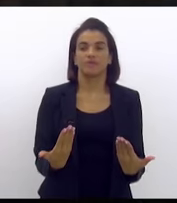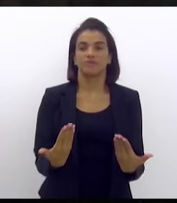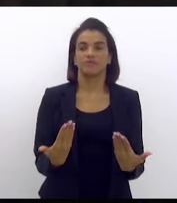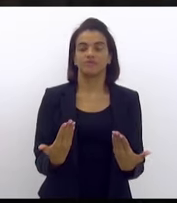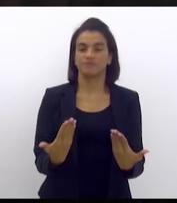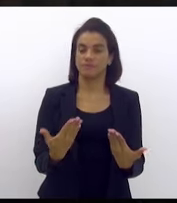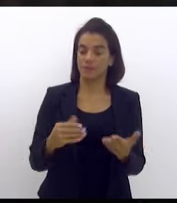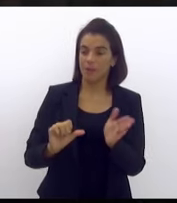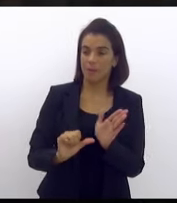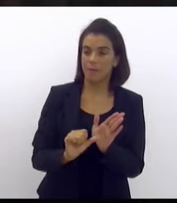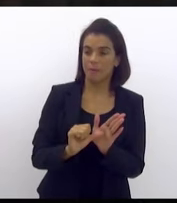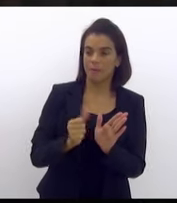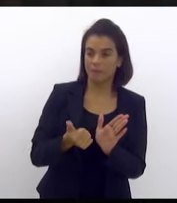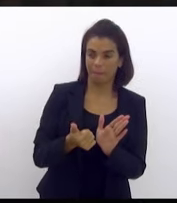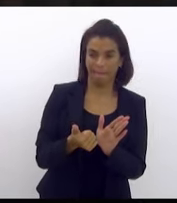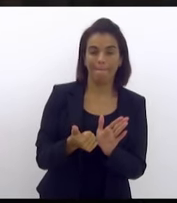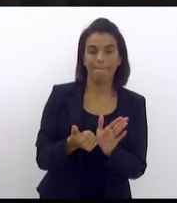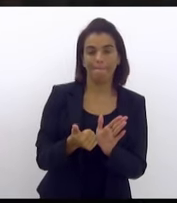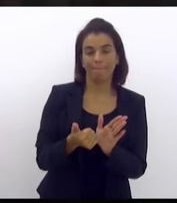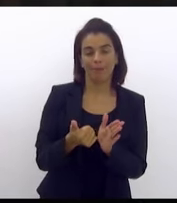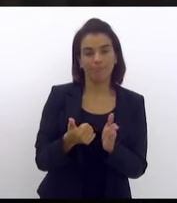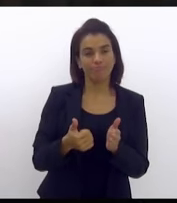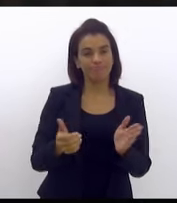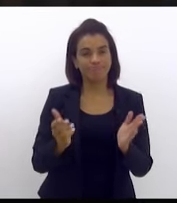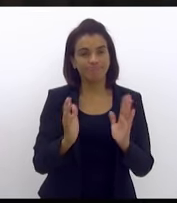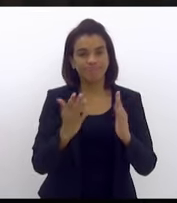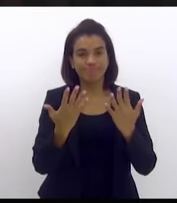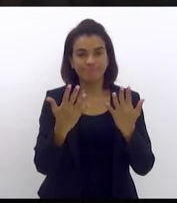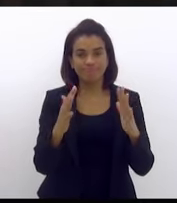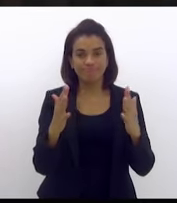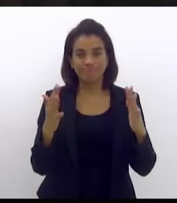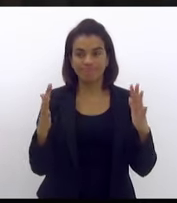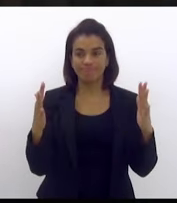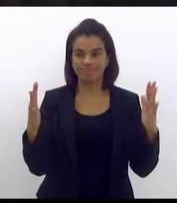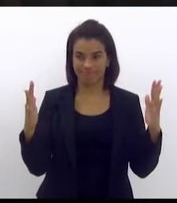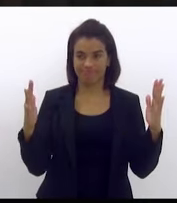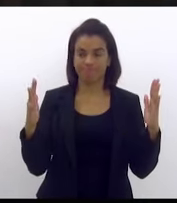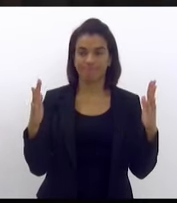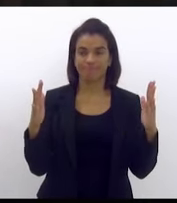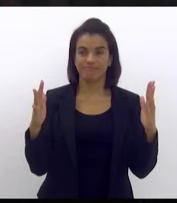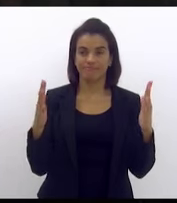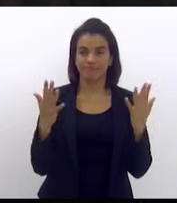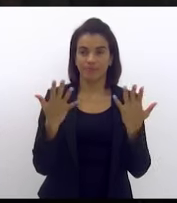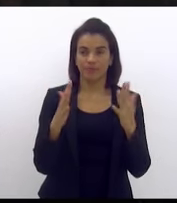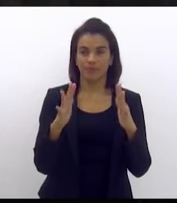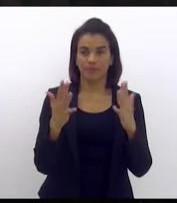em primeiro lugar, cumprimentar, né,